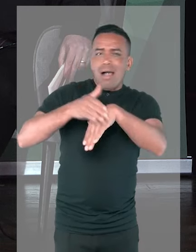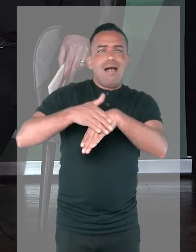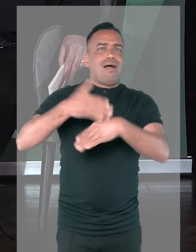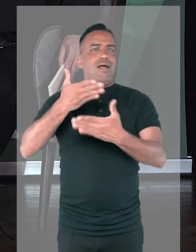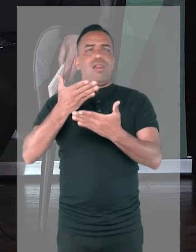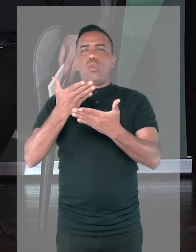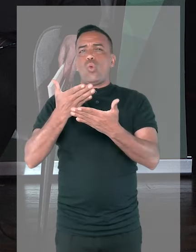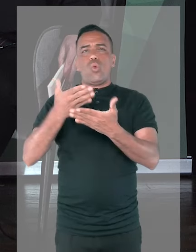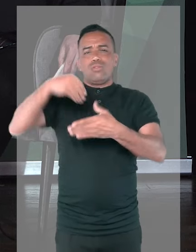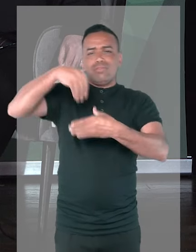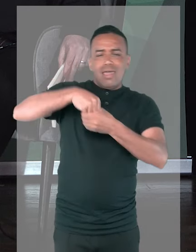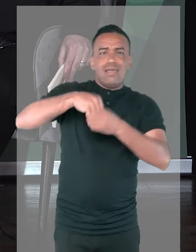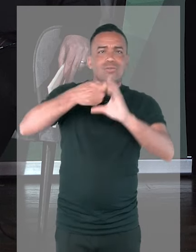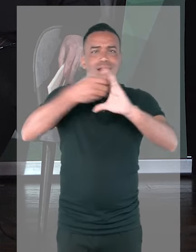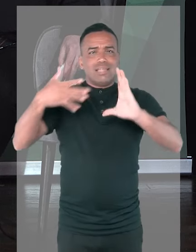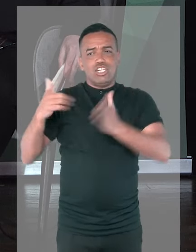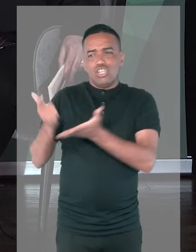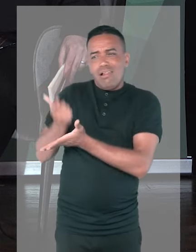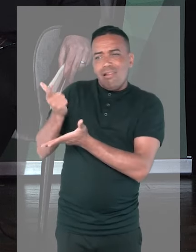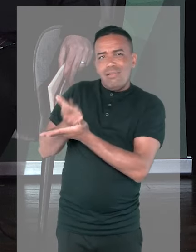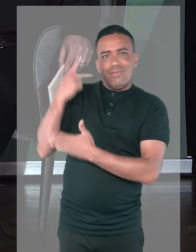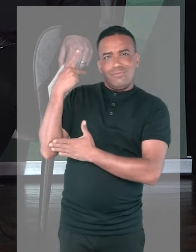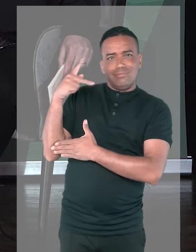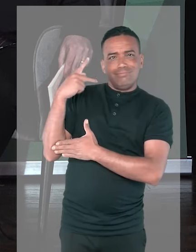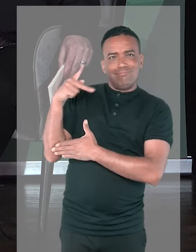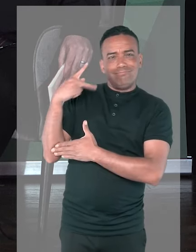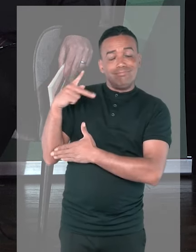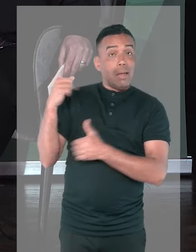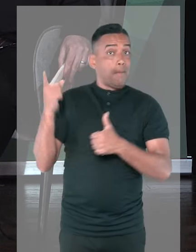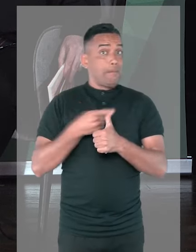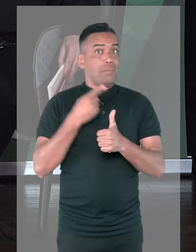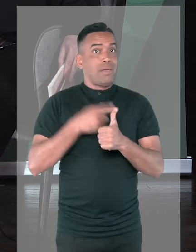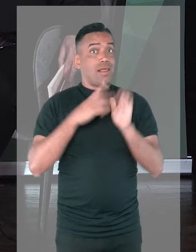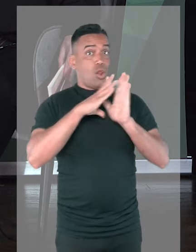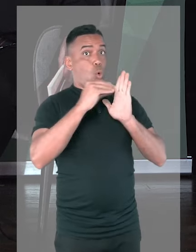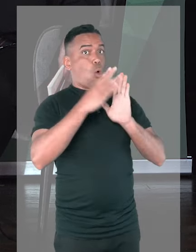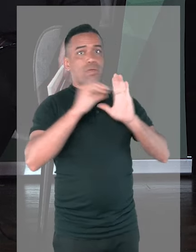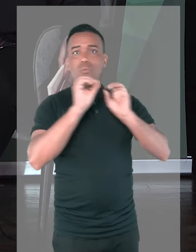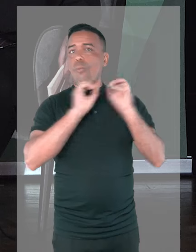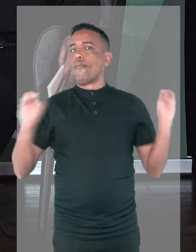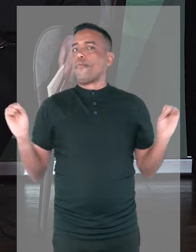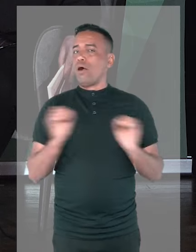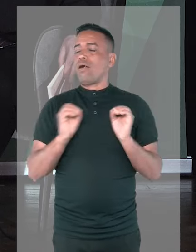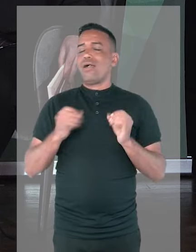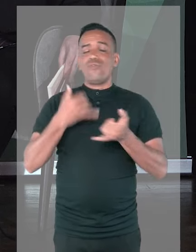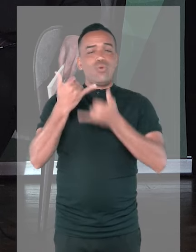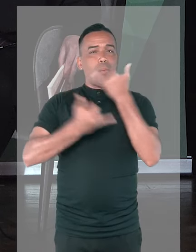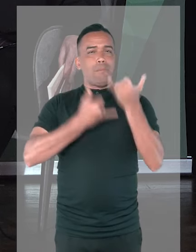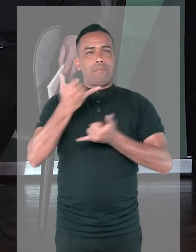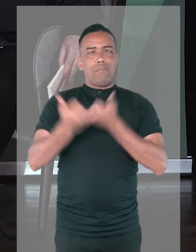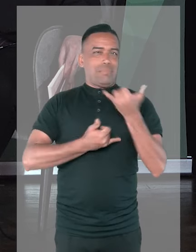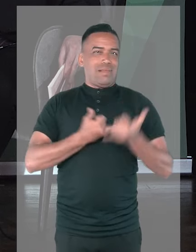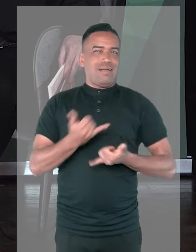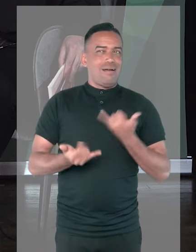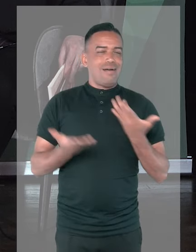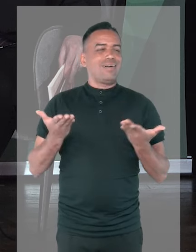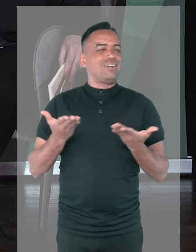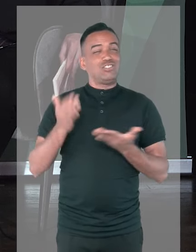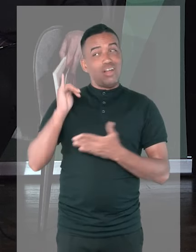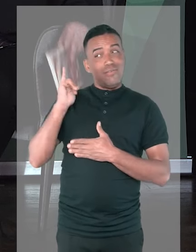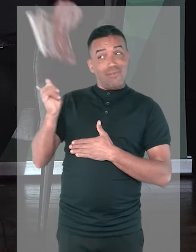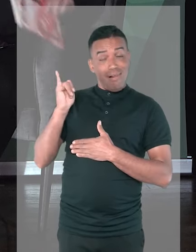livros, uma característica que é em primeiro lugar, ele não imita ninguém. Eu fico brincando com isso, né? Eu não sei se eu já